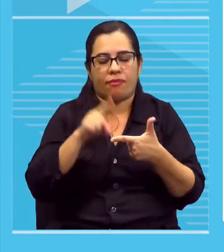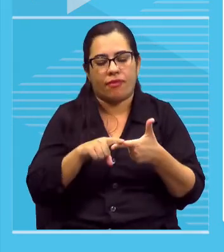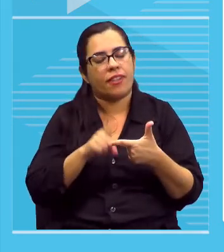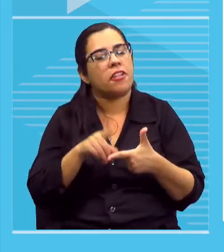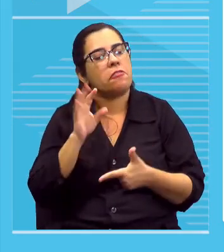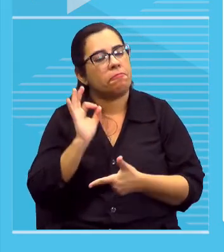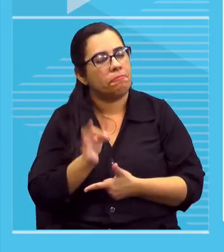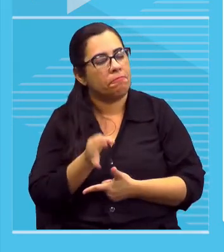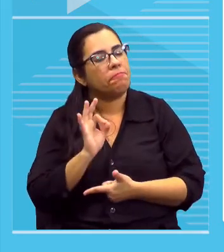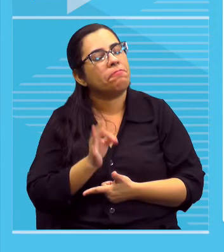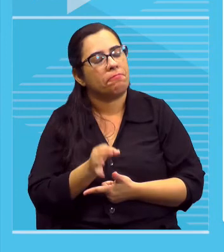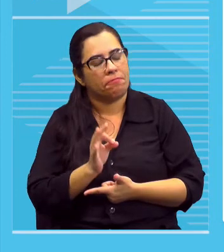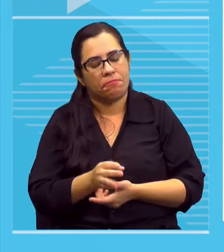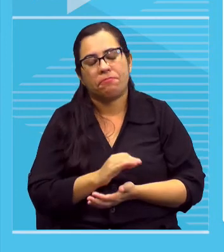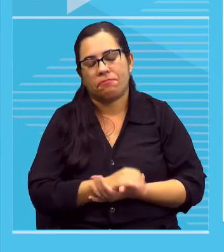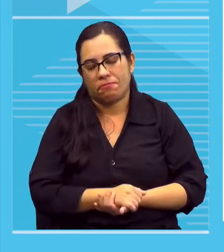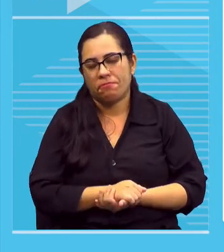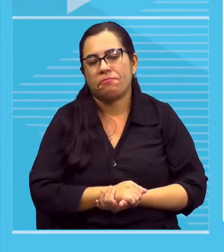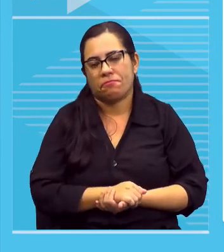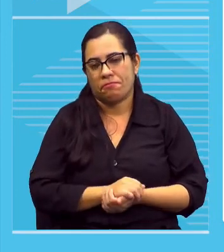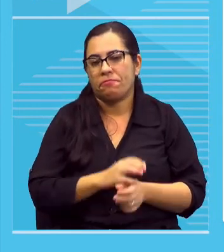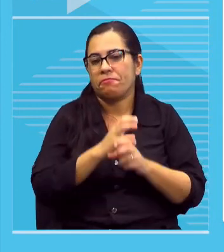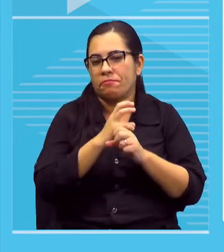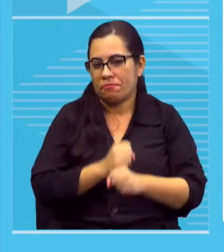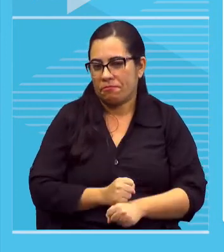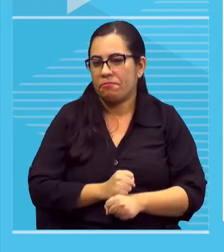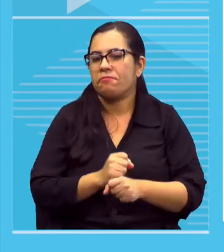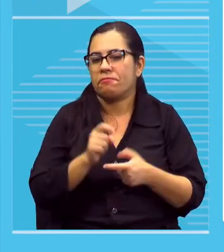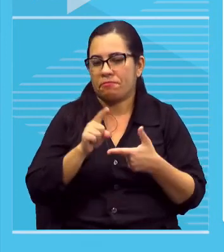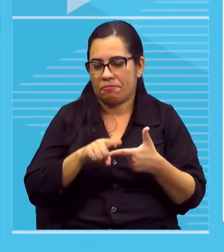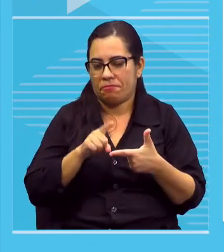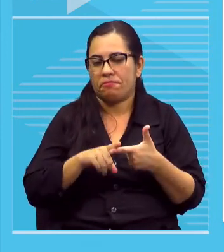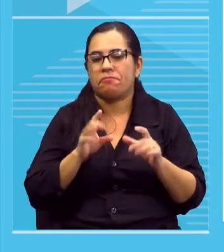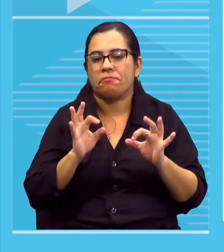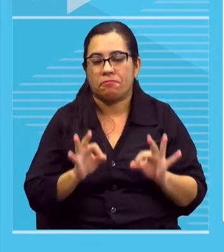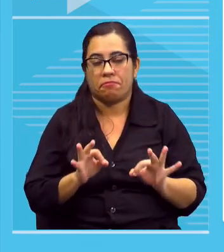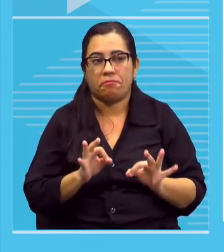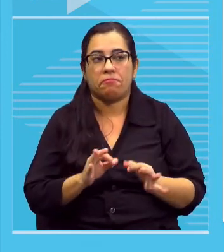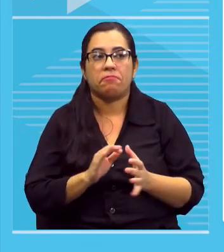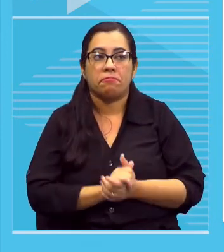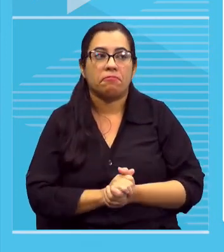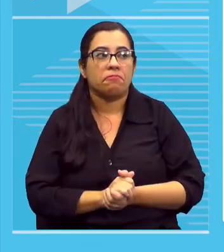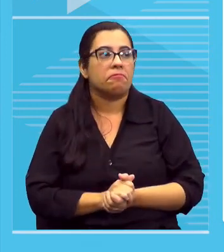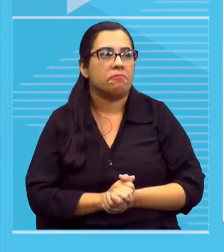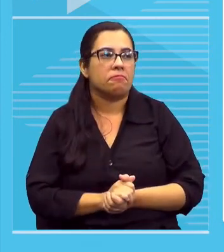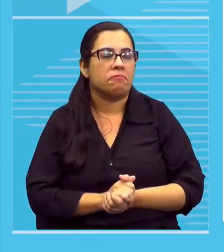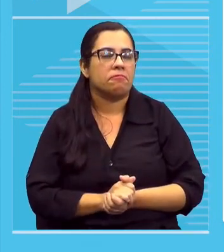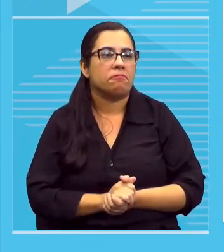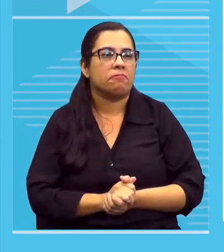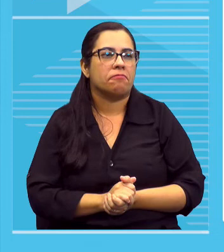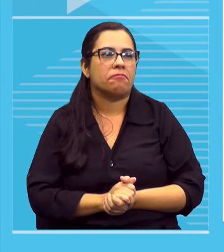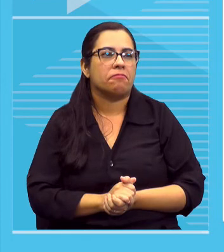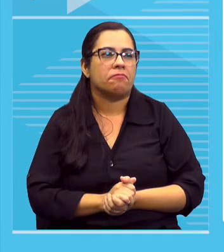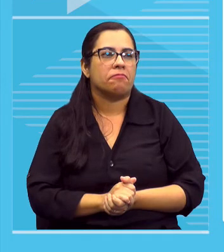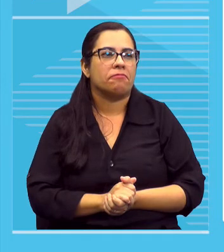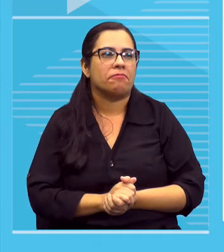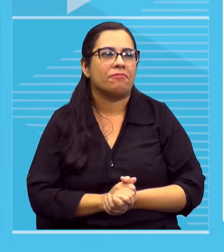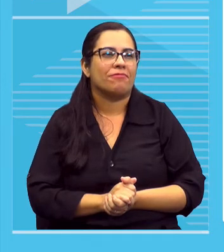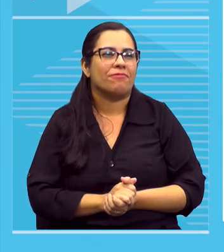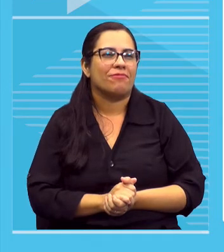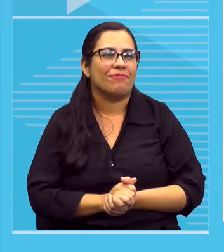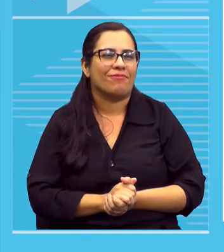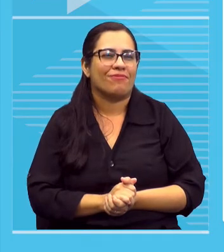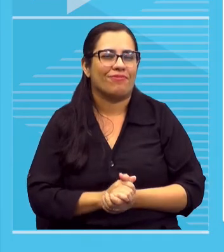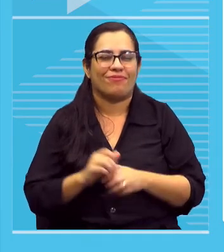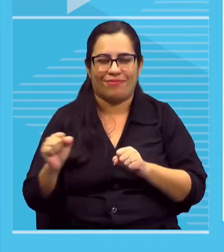pai fim de calcular tangente primeiro né pra quem tem mais um slide aqui ou é tel